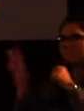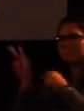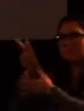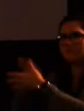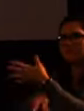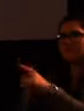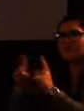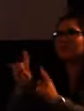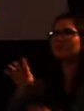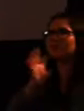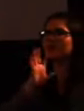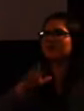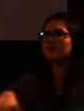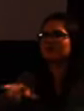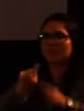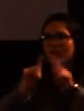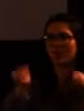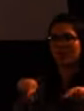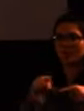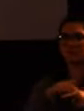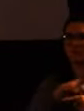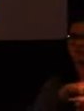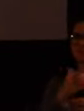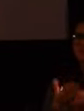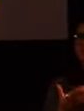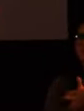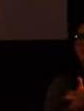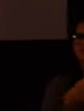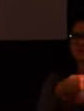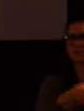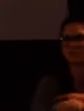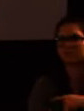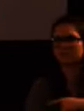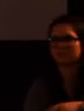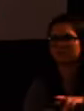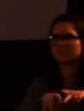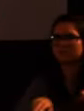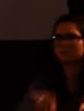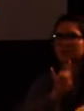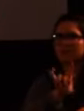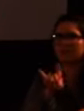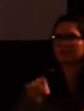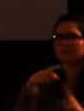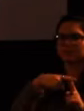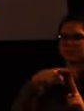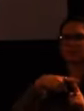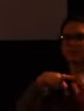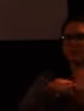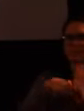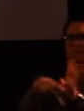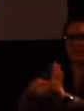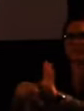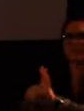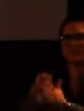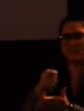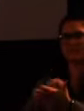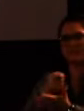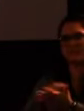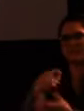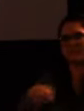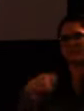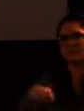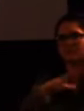noção de que o quadro ele vem contemplar, portanto, características que cada tipo e classificação de via tem que ter para o